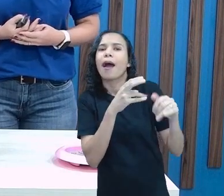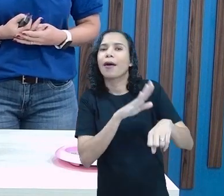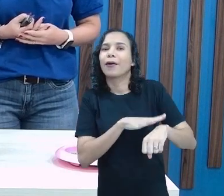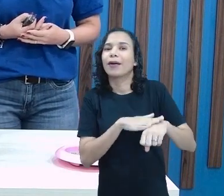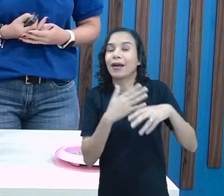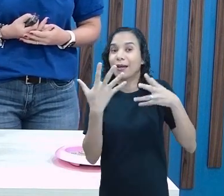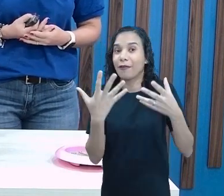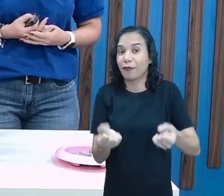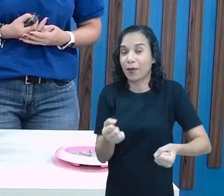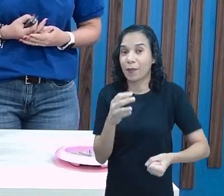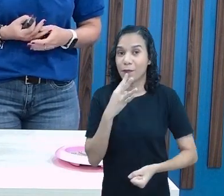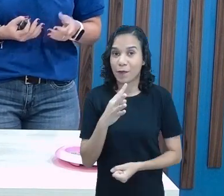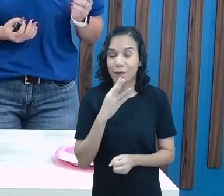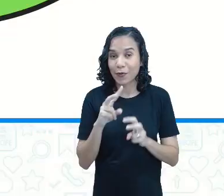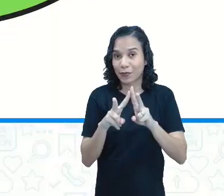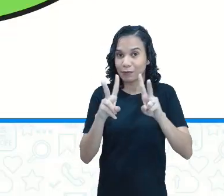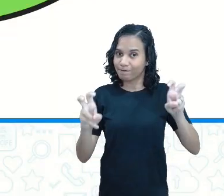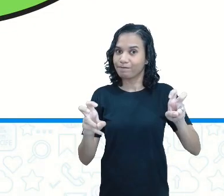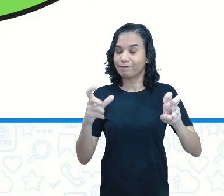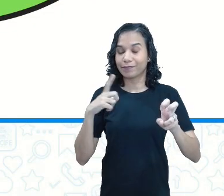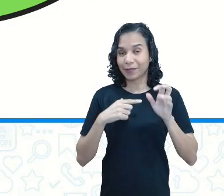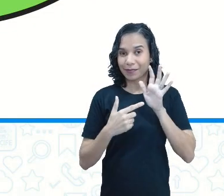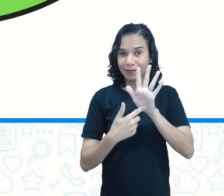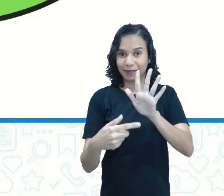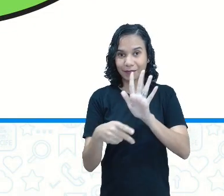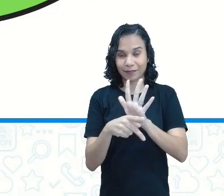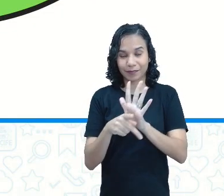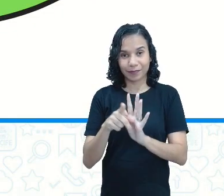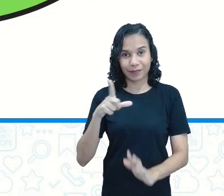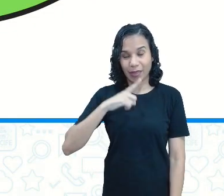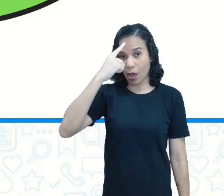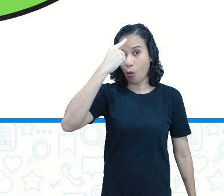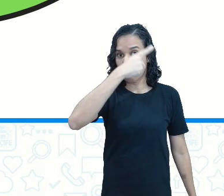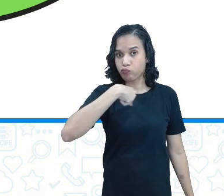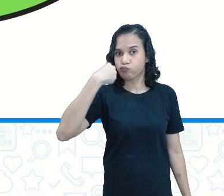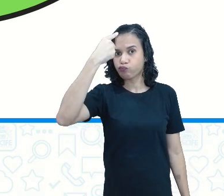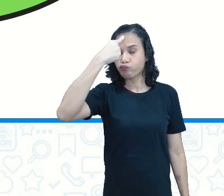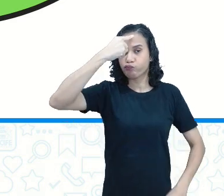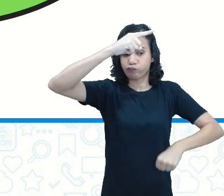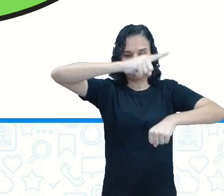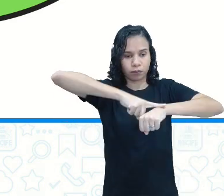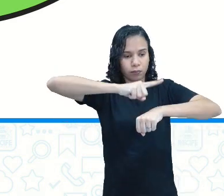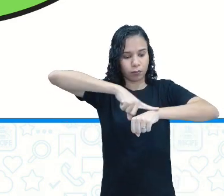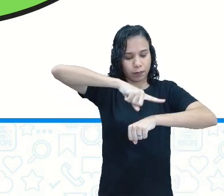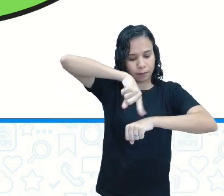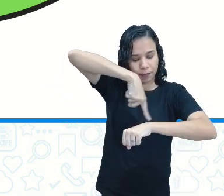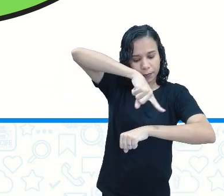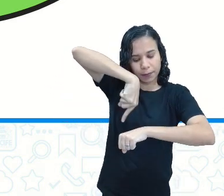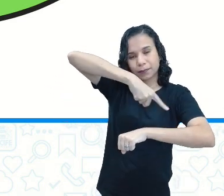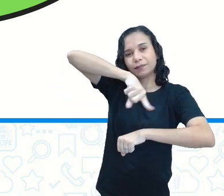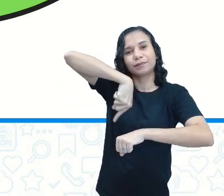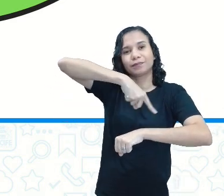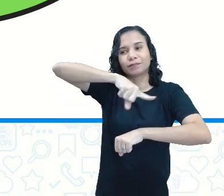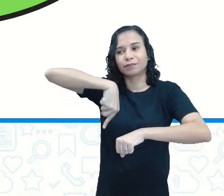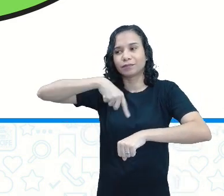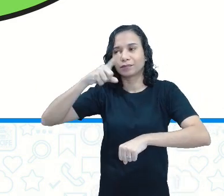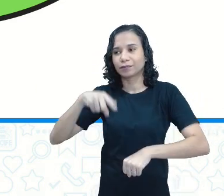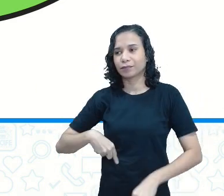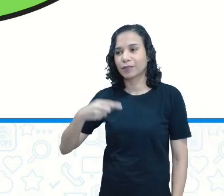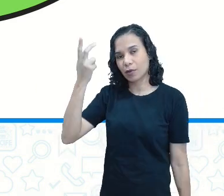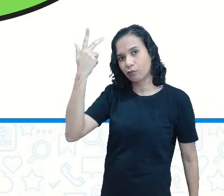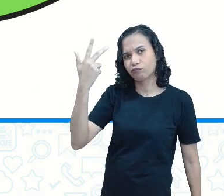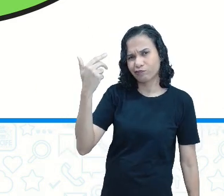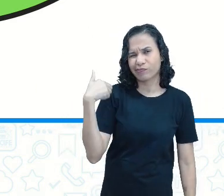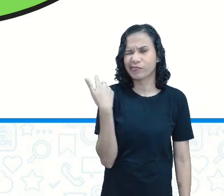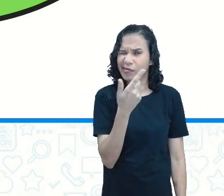vamos conhecer um pouquinho. Para isso, eu trouxe aqui um relógio analógico, tá? Esse que é o comum,